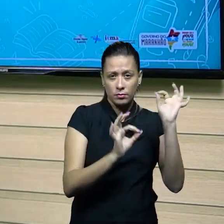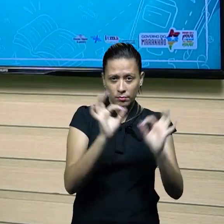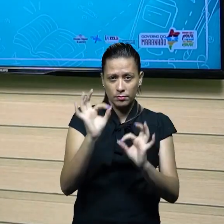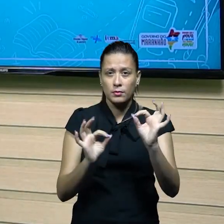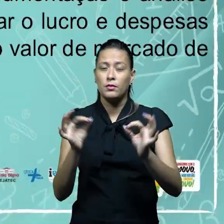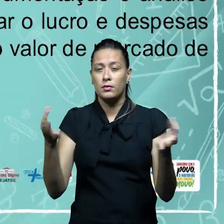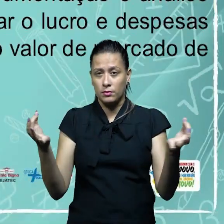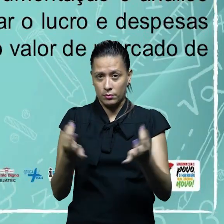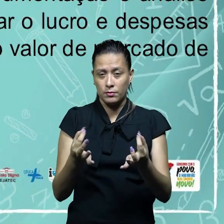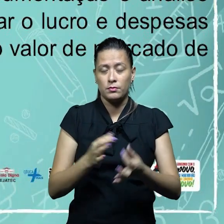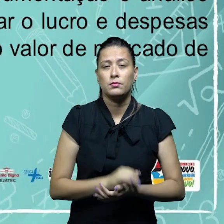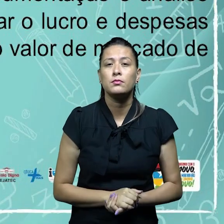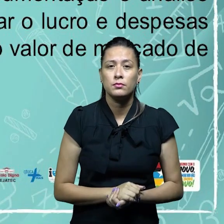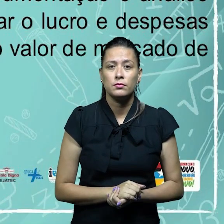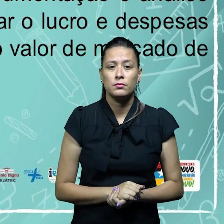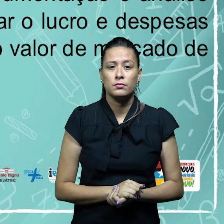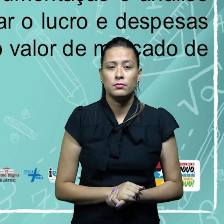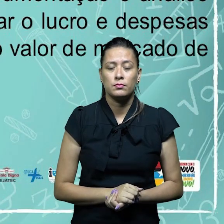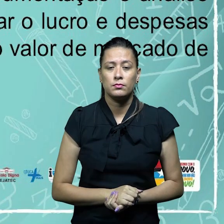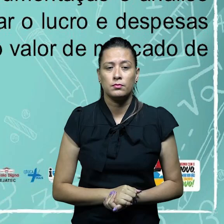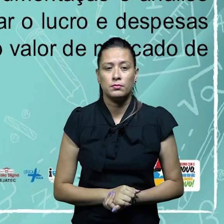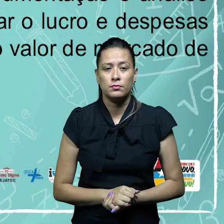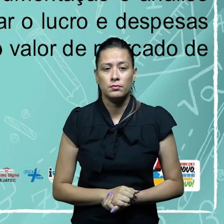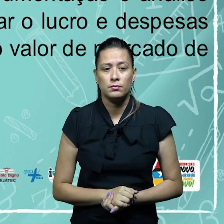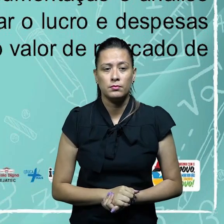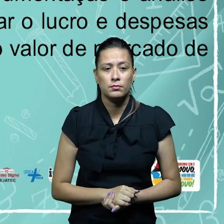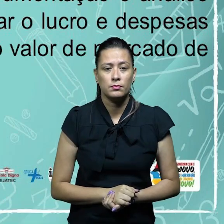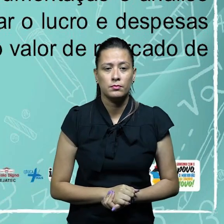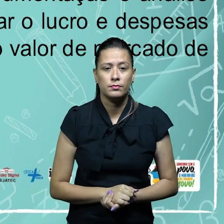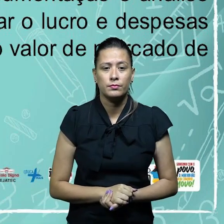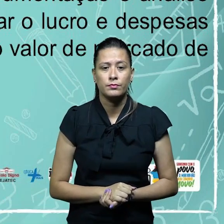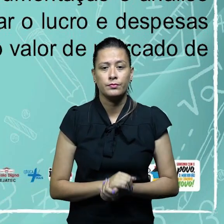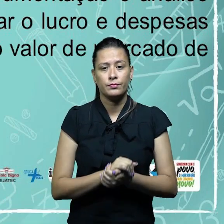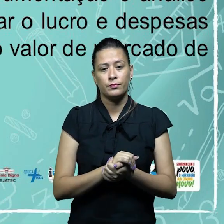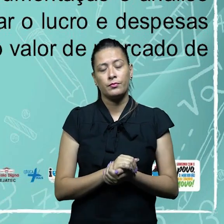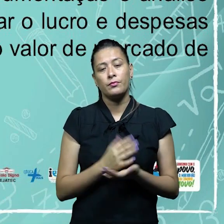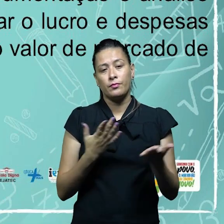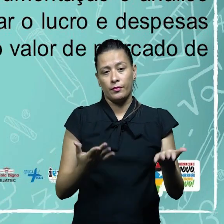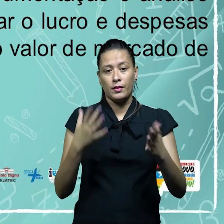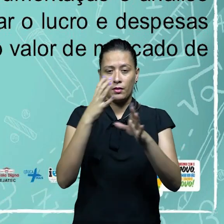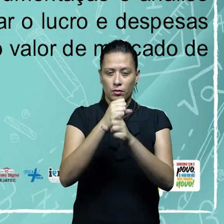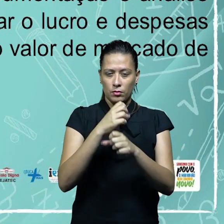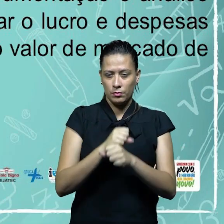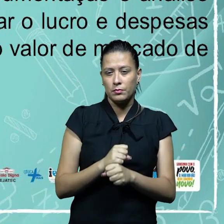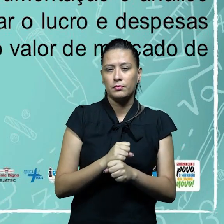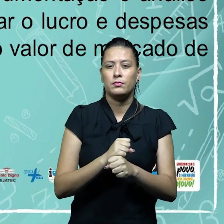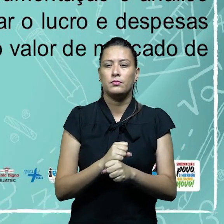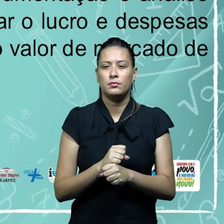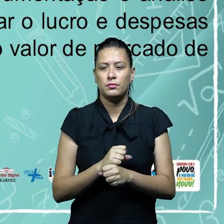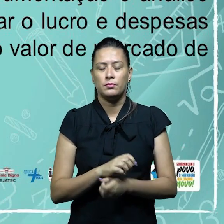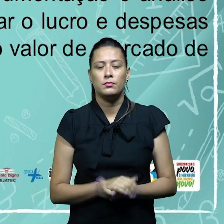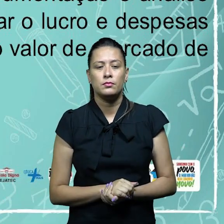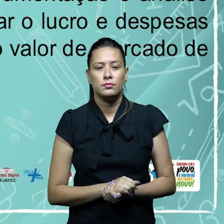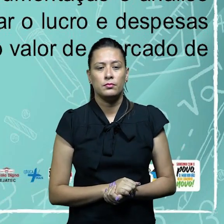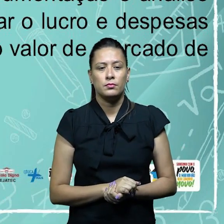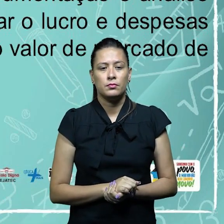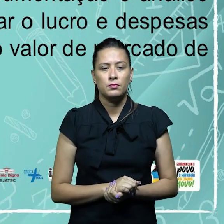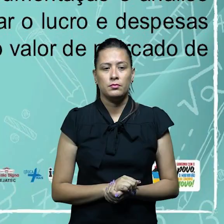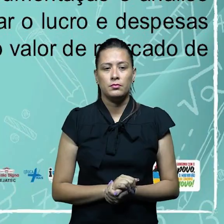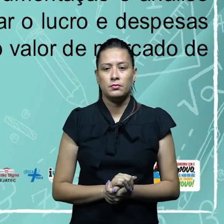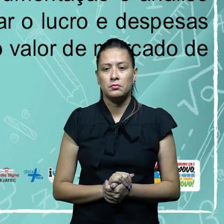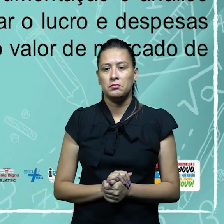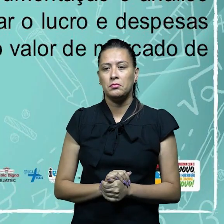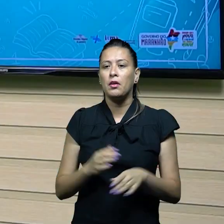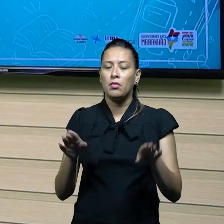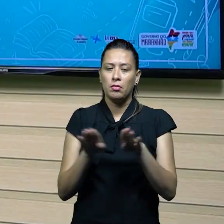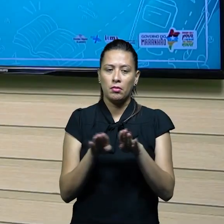planejado, ok? Então, a contabilidade considera também quaisquer alterações que interfiram nos valores